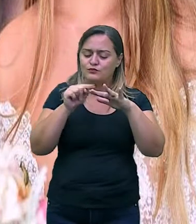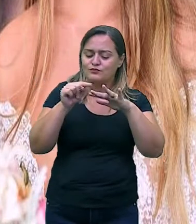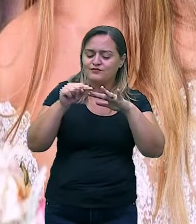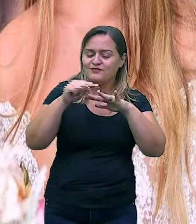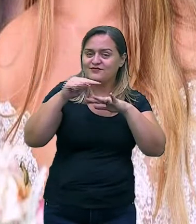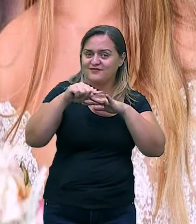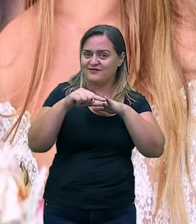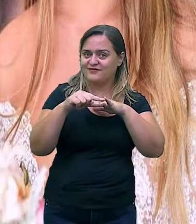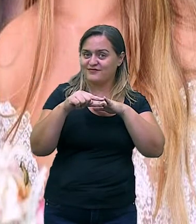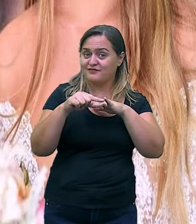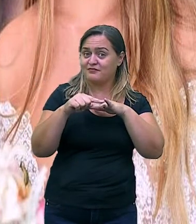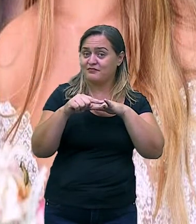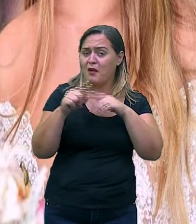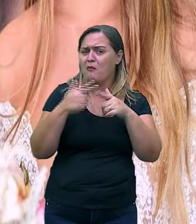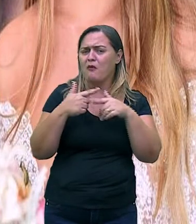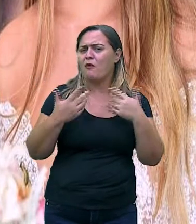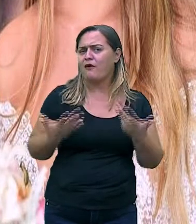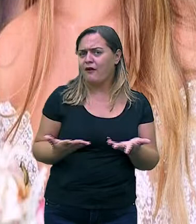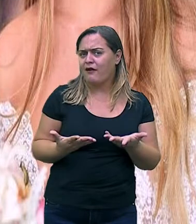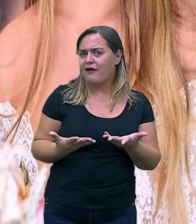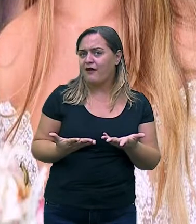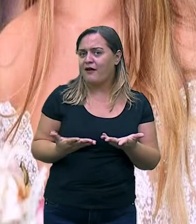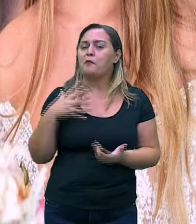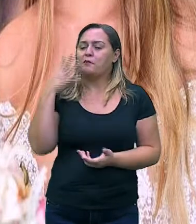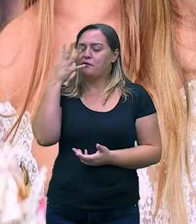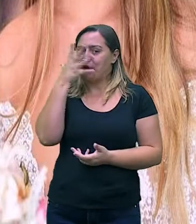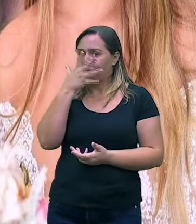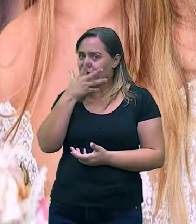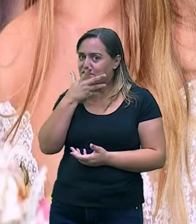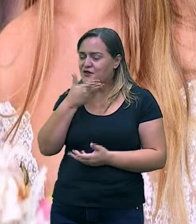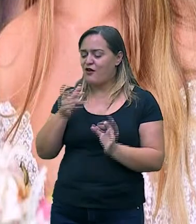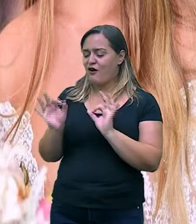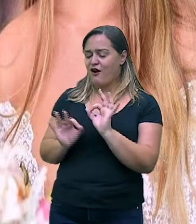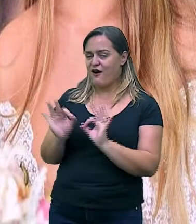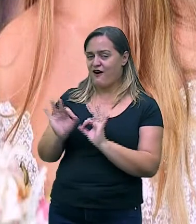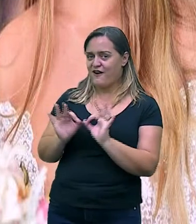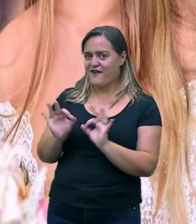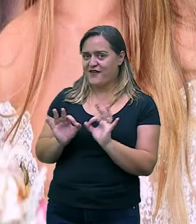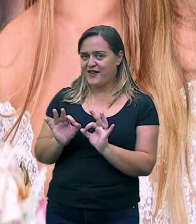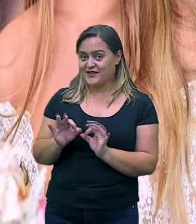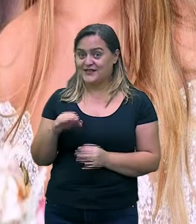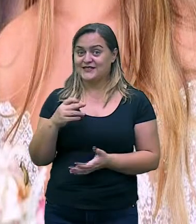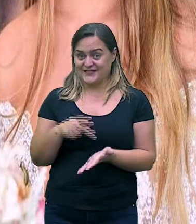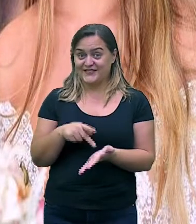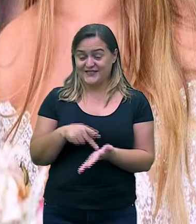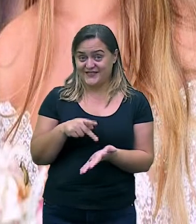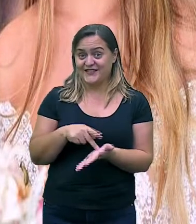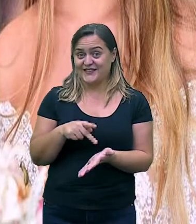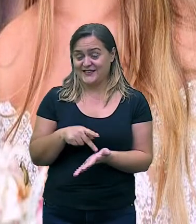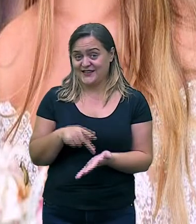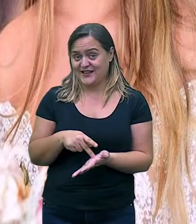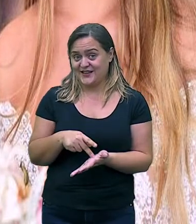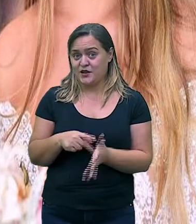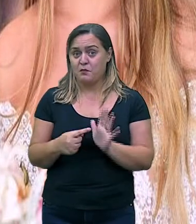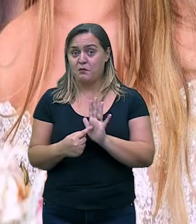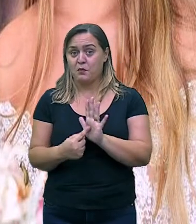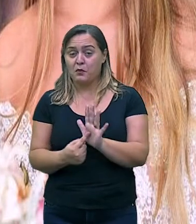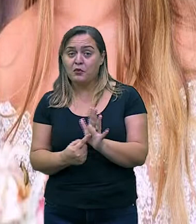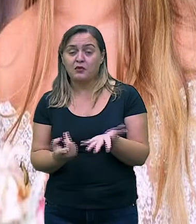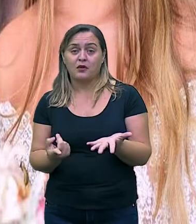Para quê? Para se enfeitar, muitas vezes, para poder demonstrar a sua